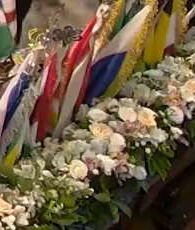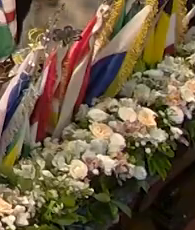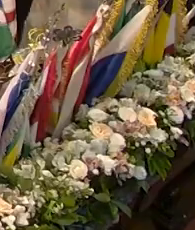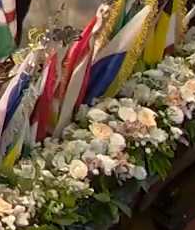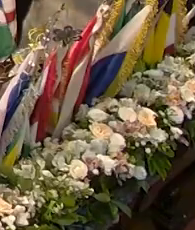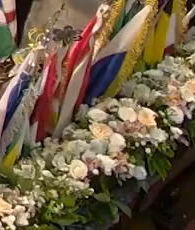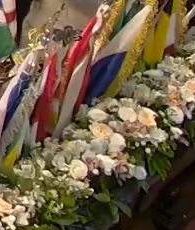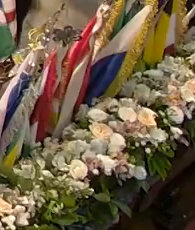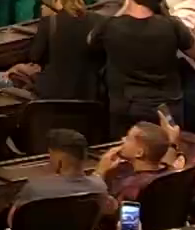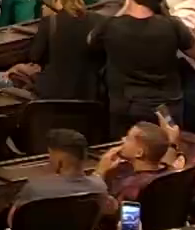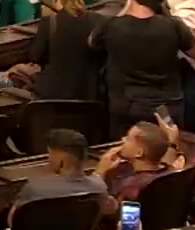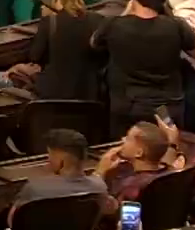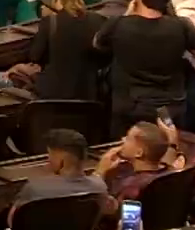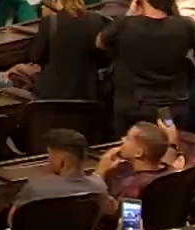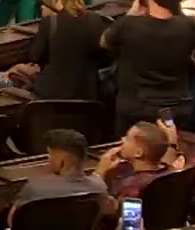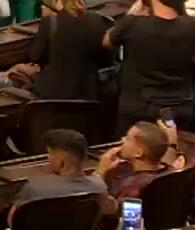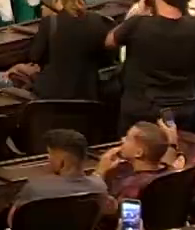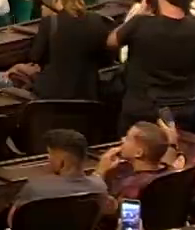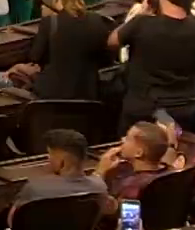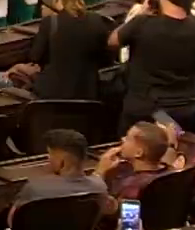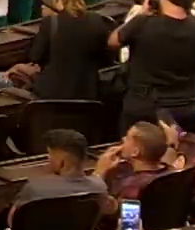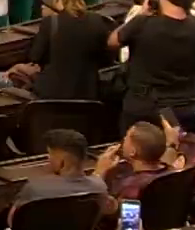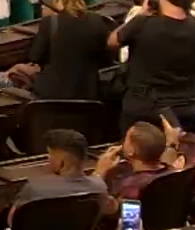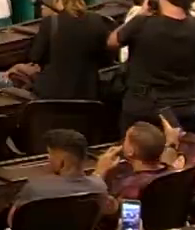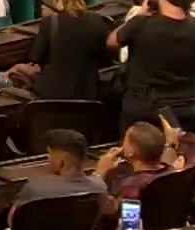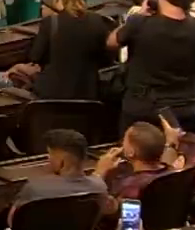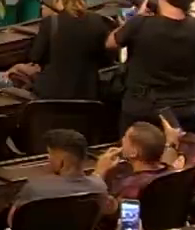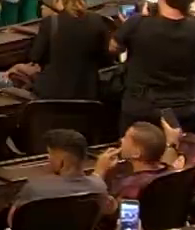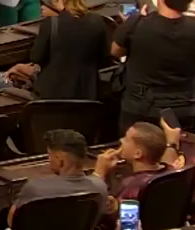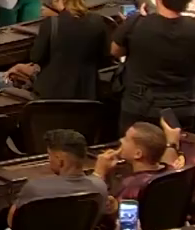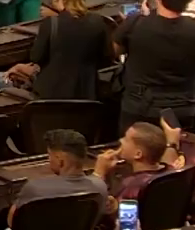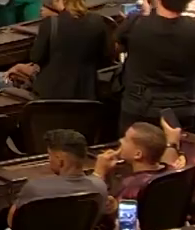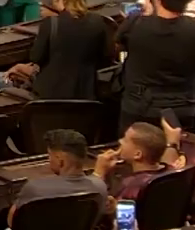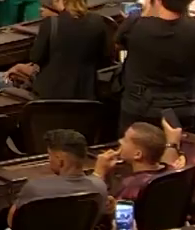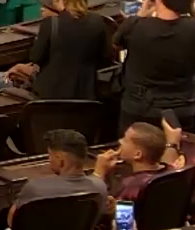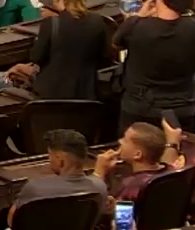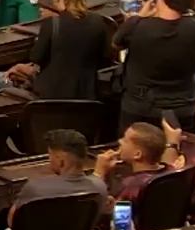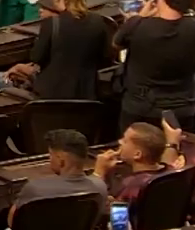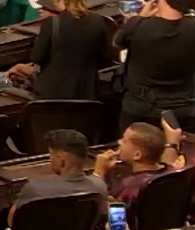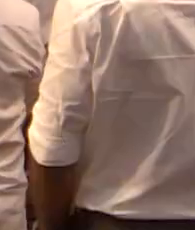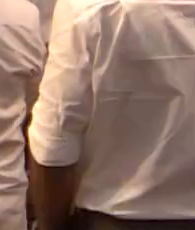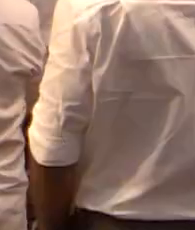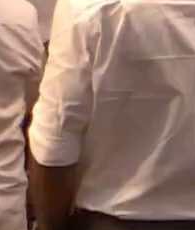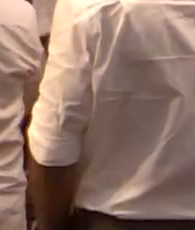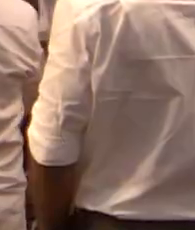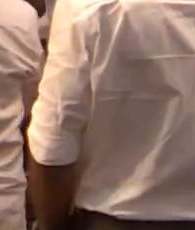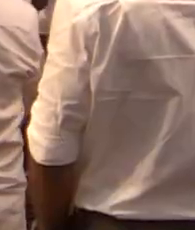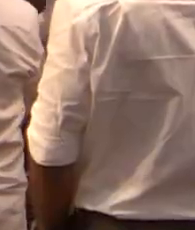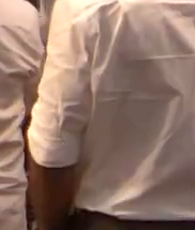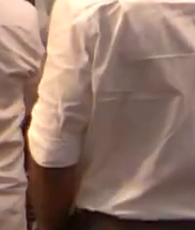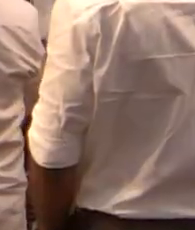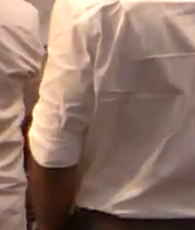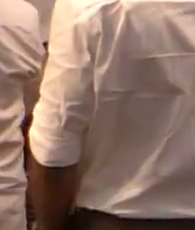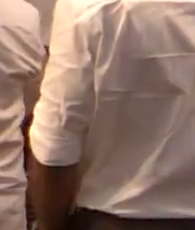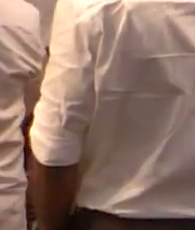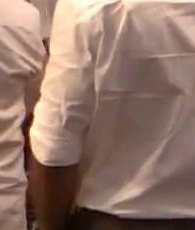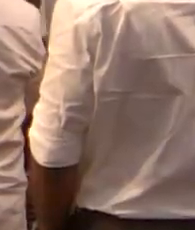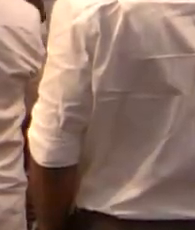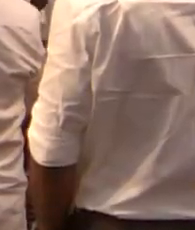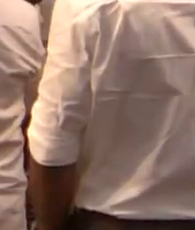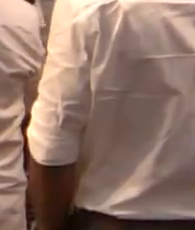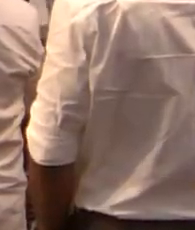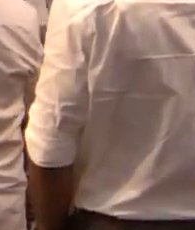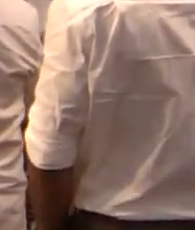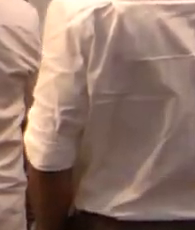Alô, Xoraile, alô, Xoraile. Atabaque pra laver, é xirê pra orixá. E na fé que